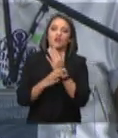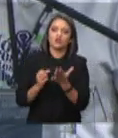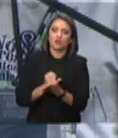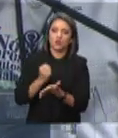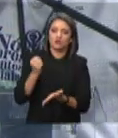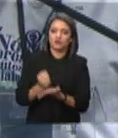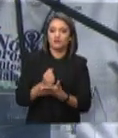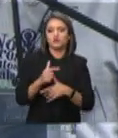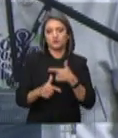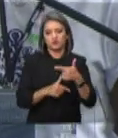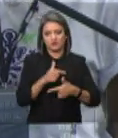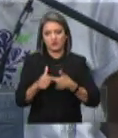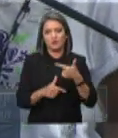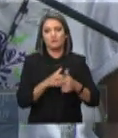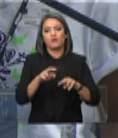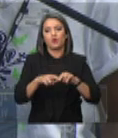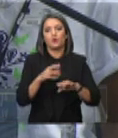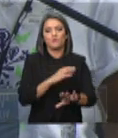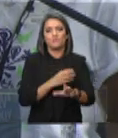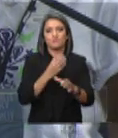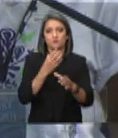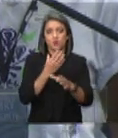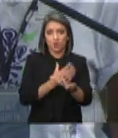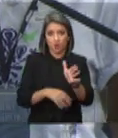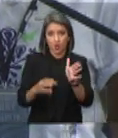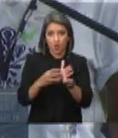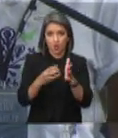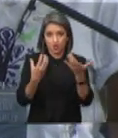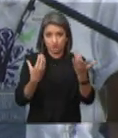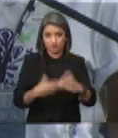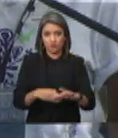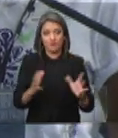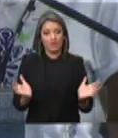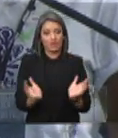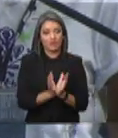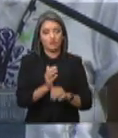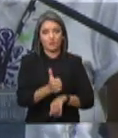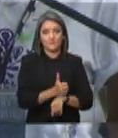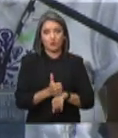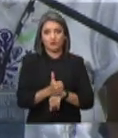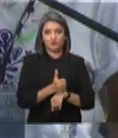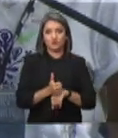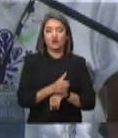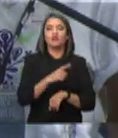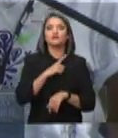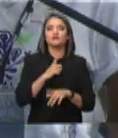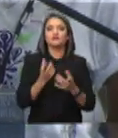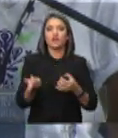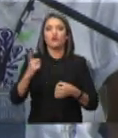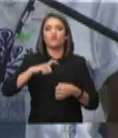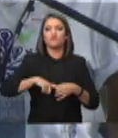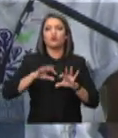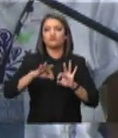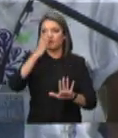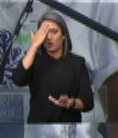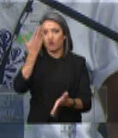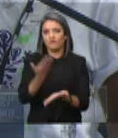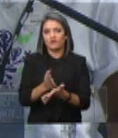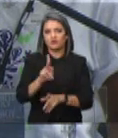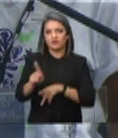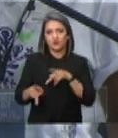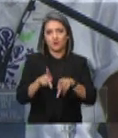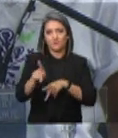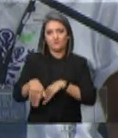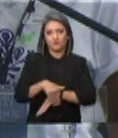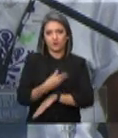empregaticia através do concurso público para que as equipes profissionais estabeleçam vínculo confiança com a população